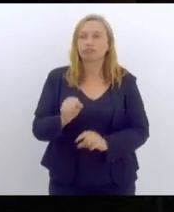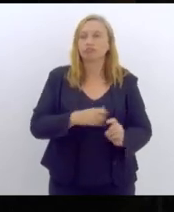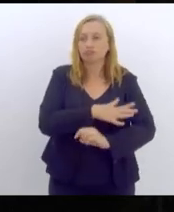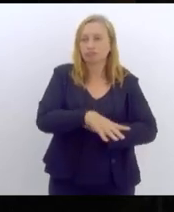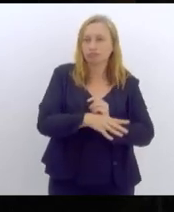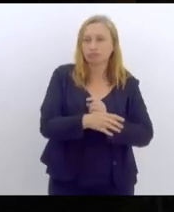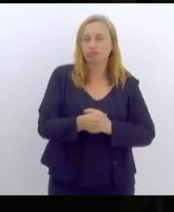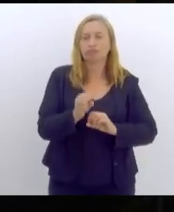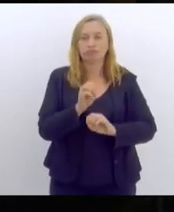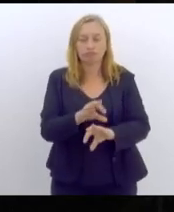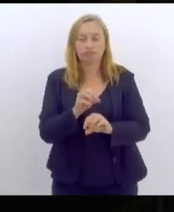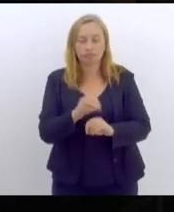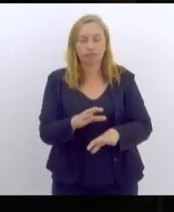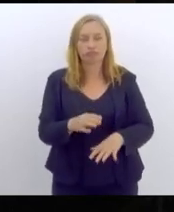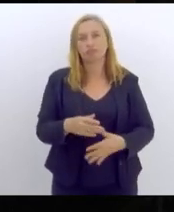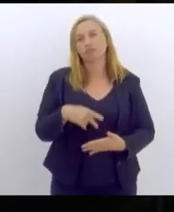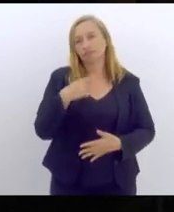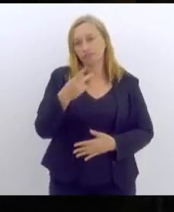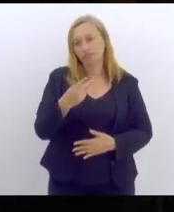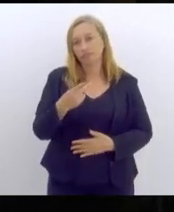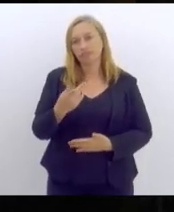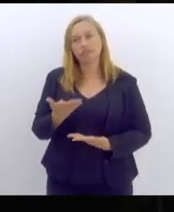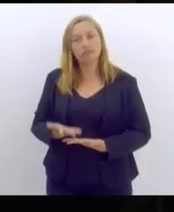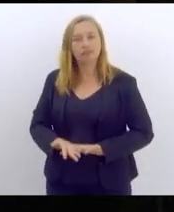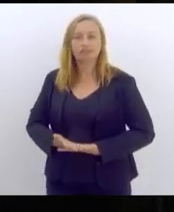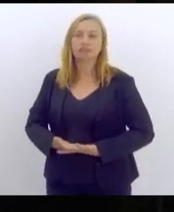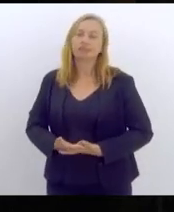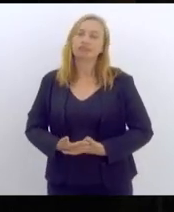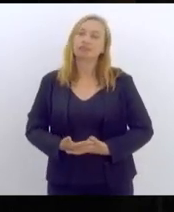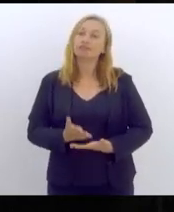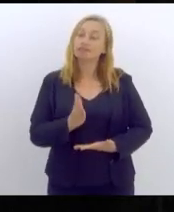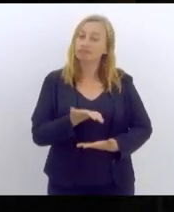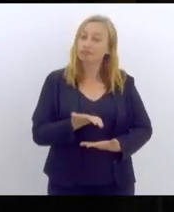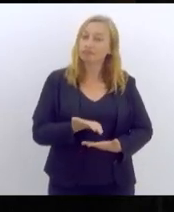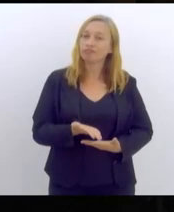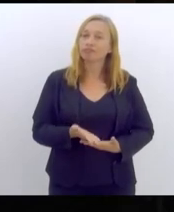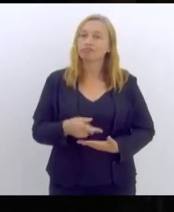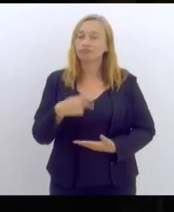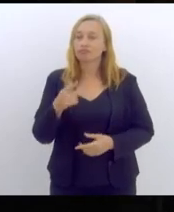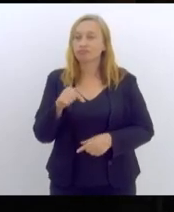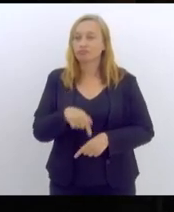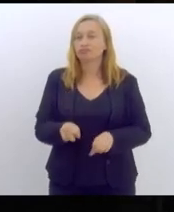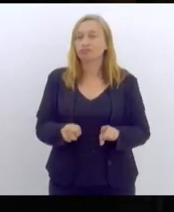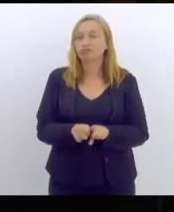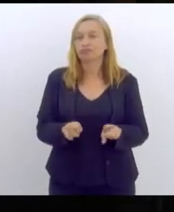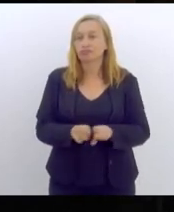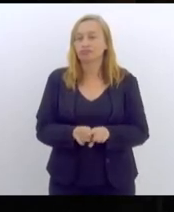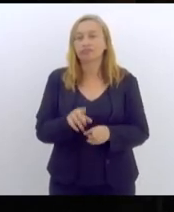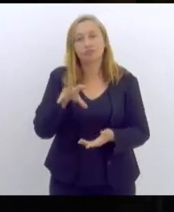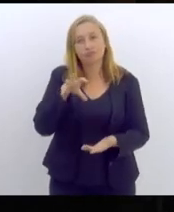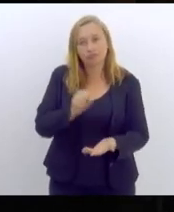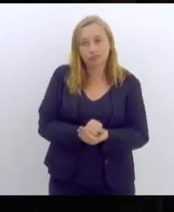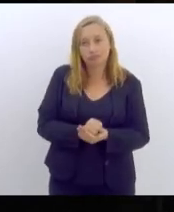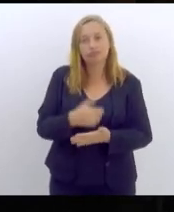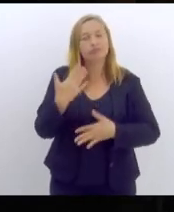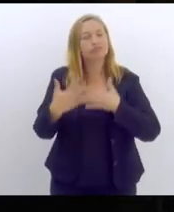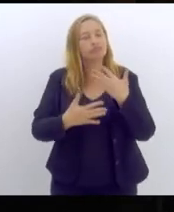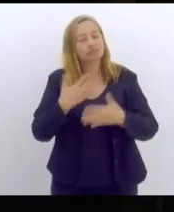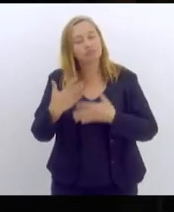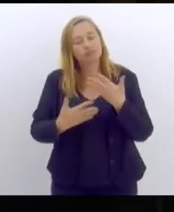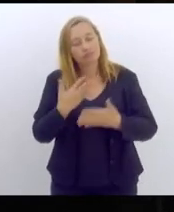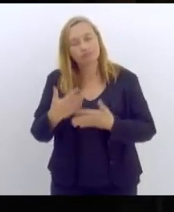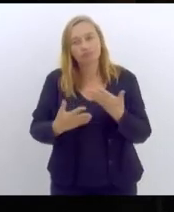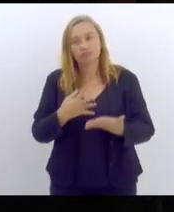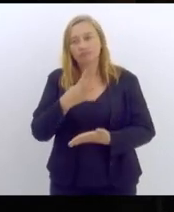a educação. Então, eram essas as minhas palavras, já deixando aqui também registrada a minha alegria